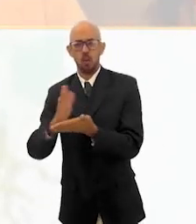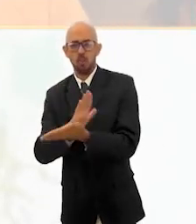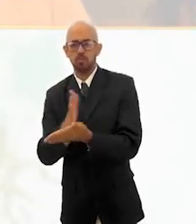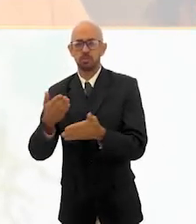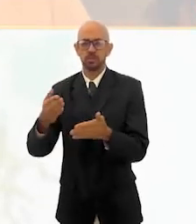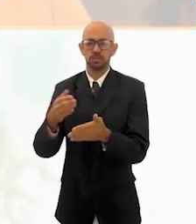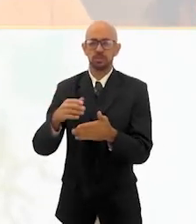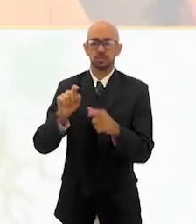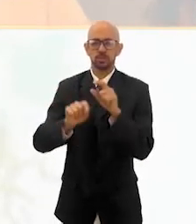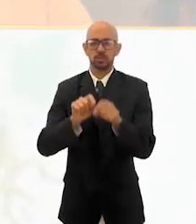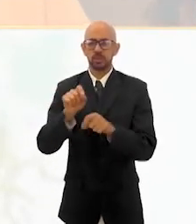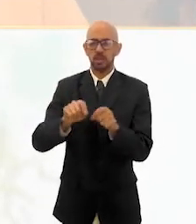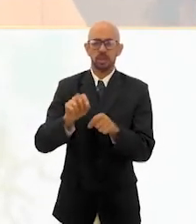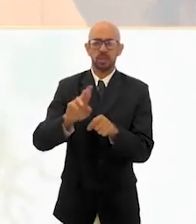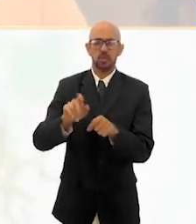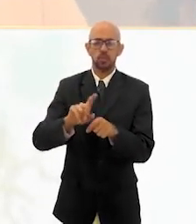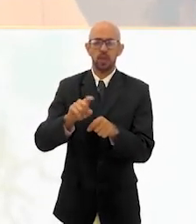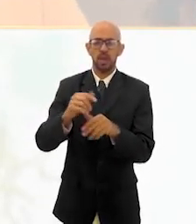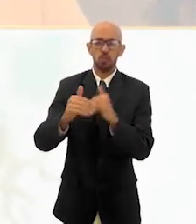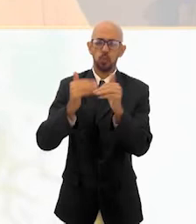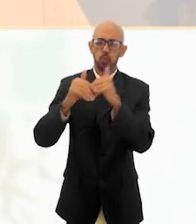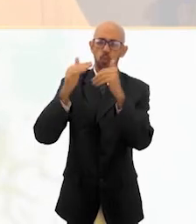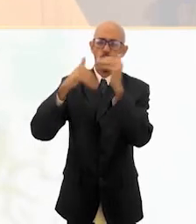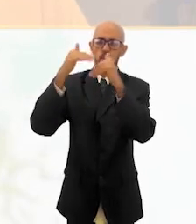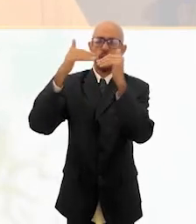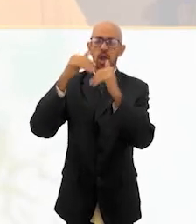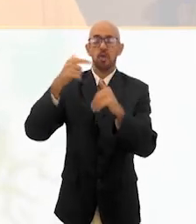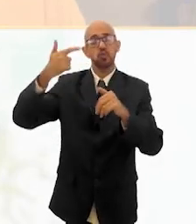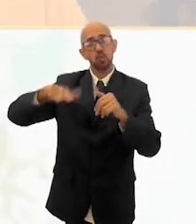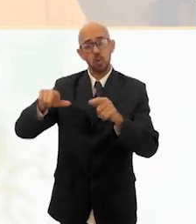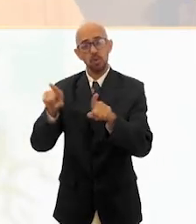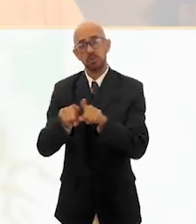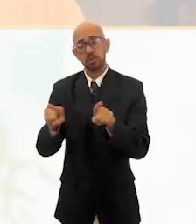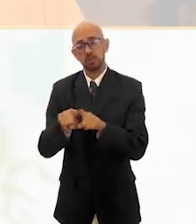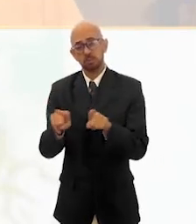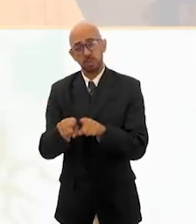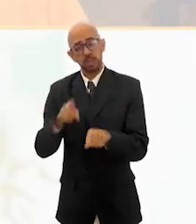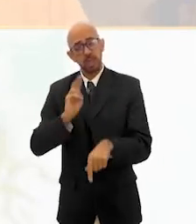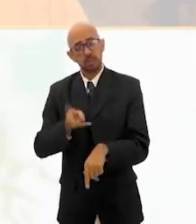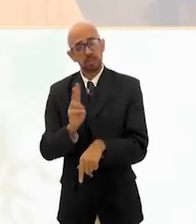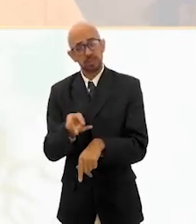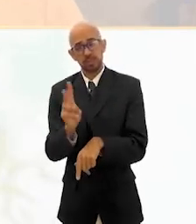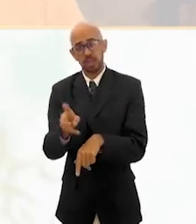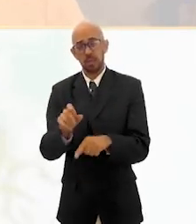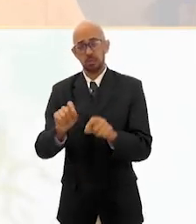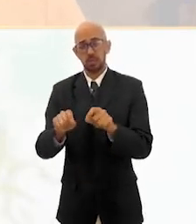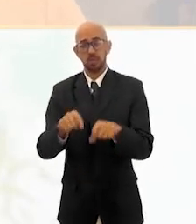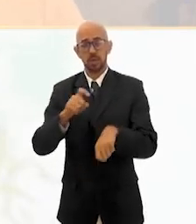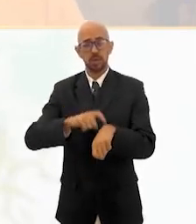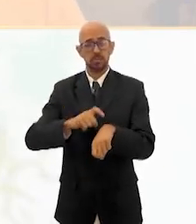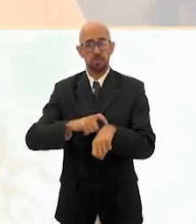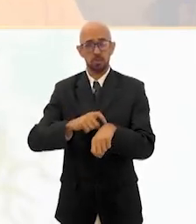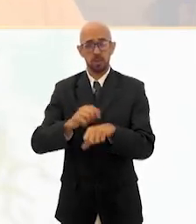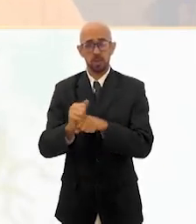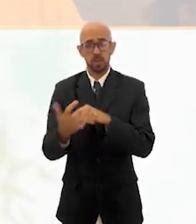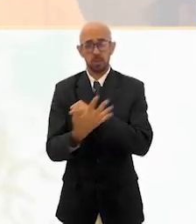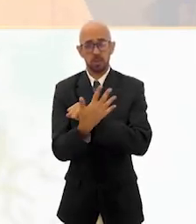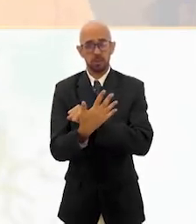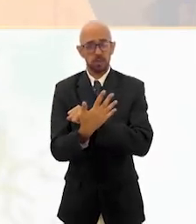não tão construtivas. E o amor teve sempre presente nesse período do Covid, as pessoas